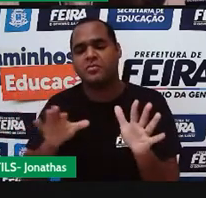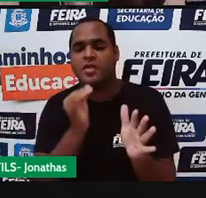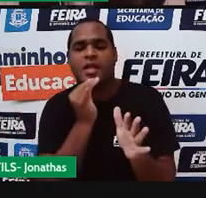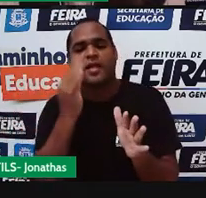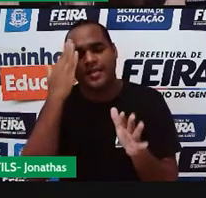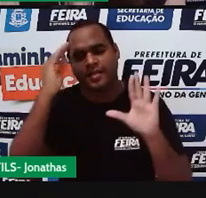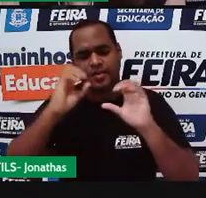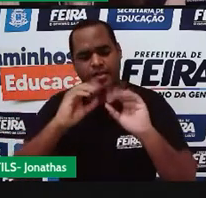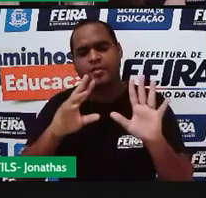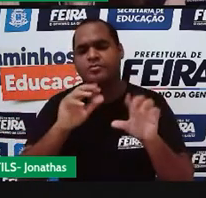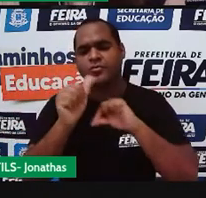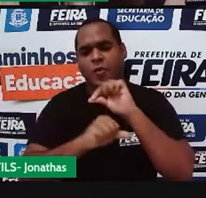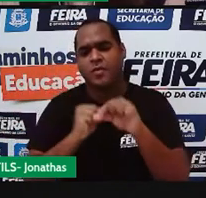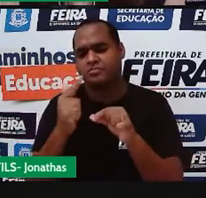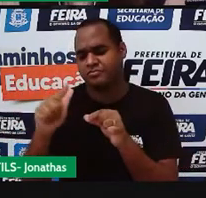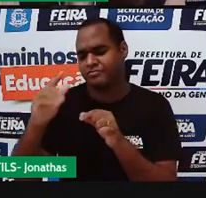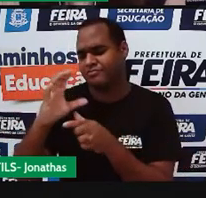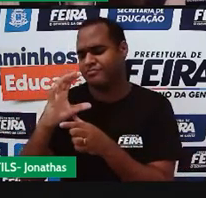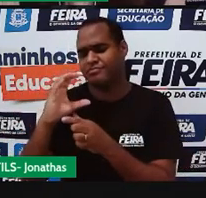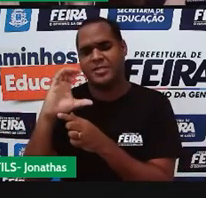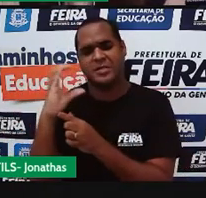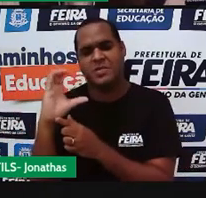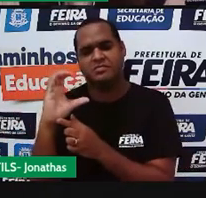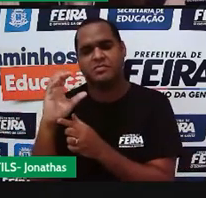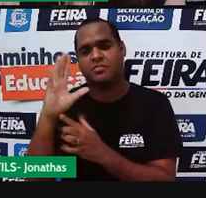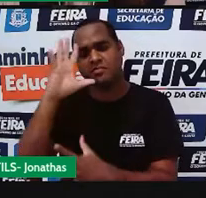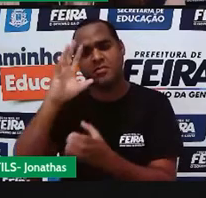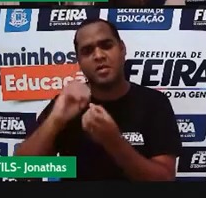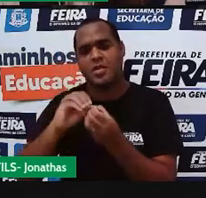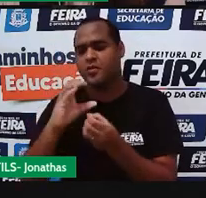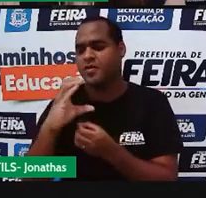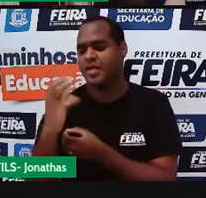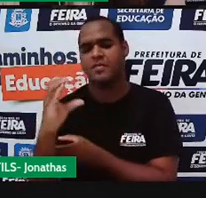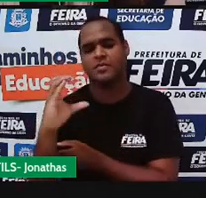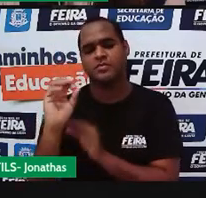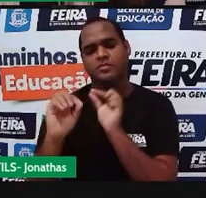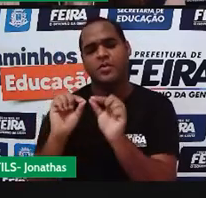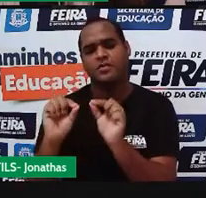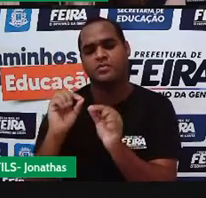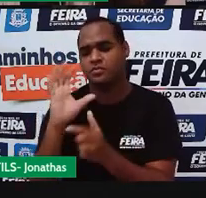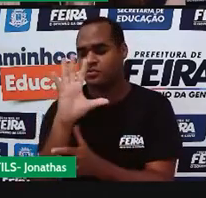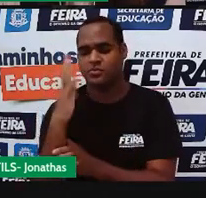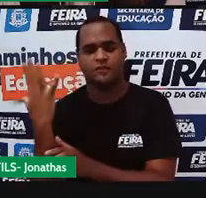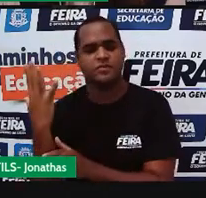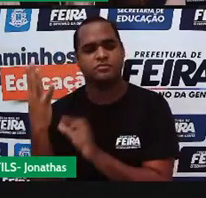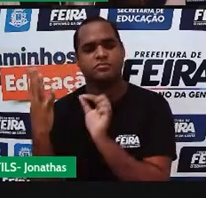entender o que é a mudança climática precisamos primeiro definir o que é clima